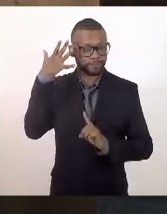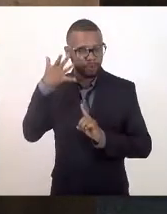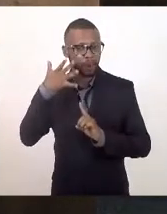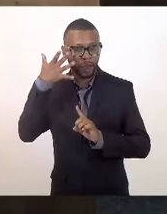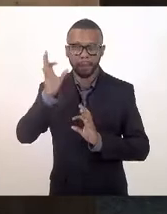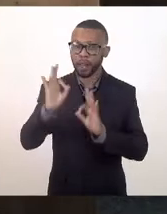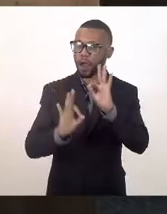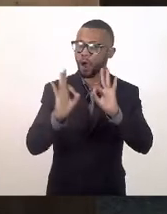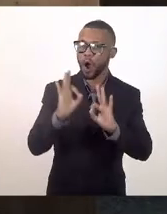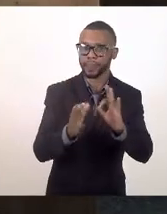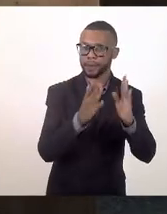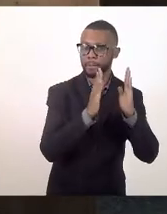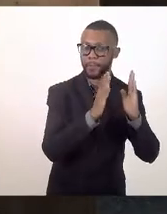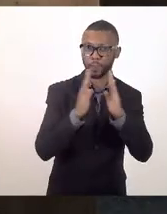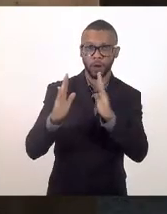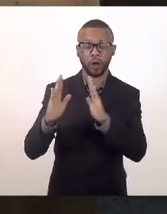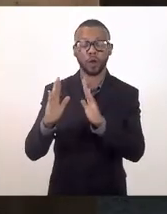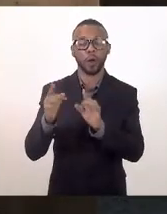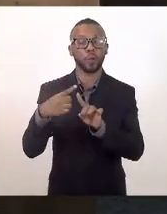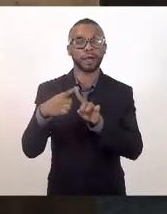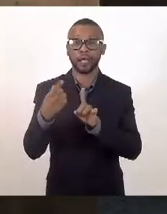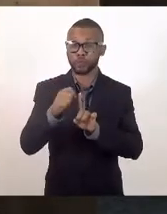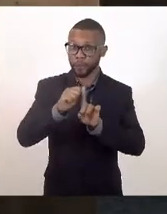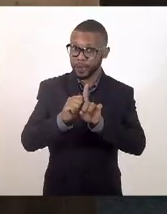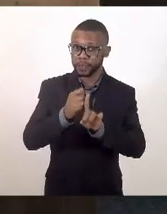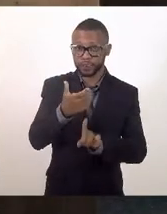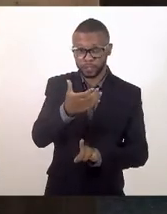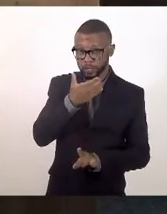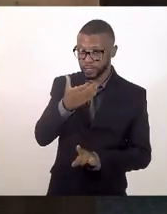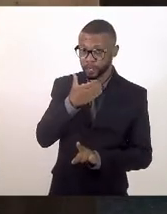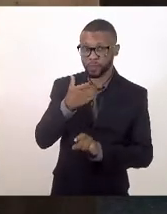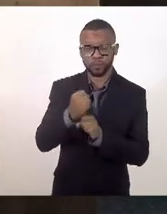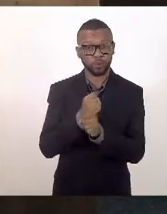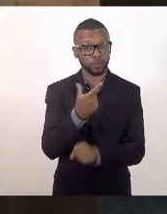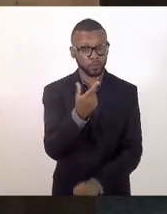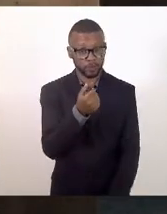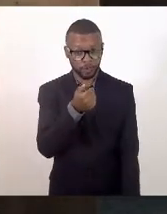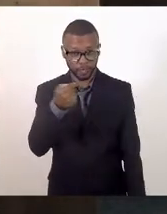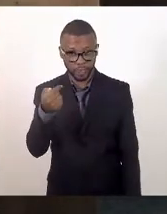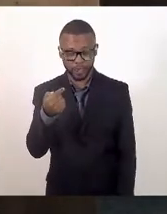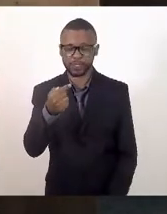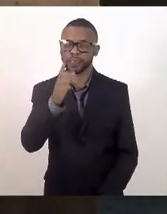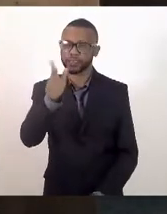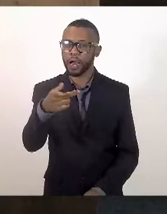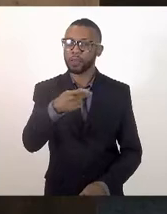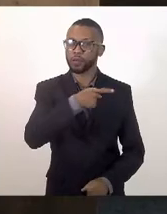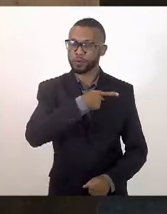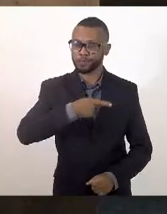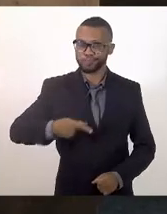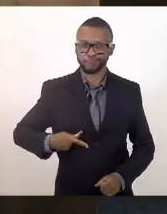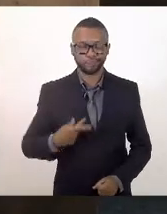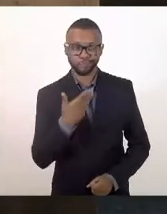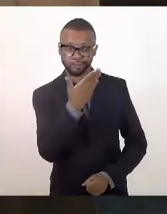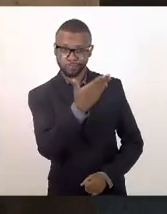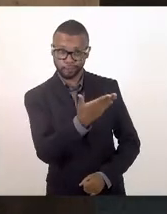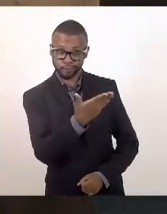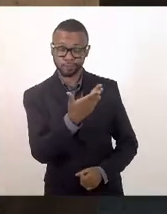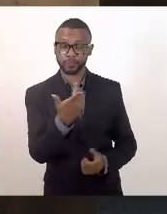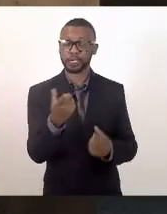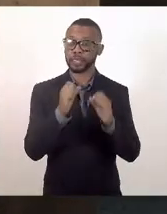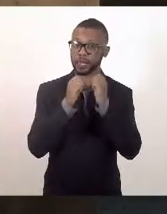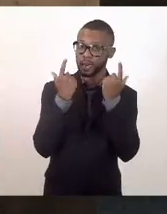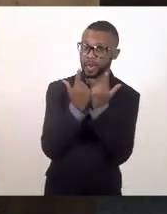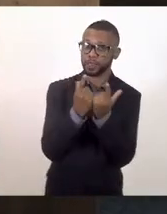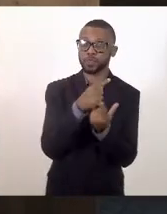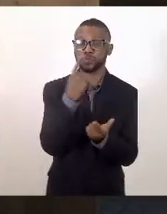deputado André Celiano, porque em dezembro de 2017, já sob a presidência de Vossa Excelência aqui na casa, nós promulgamos a